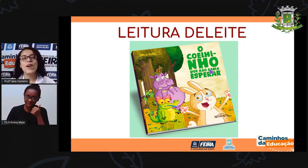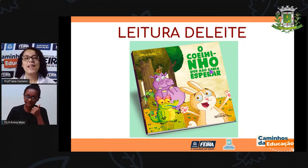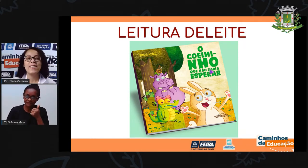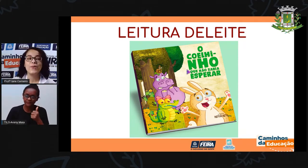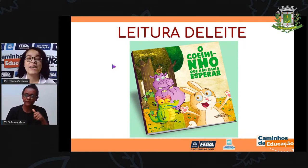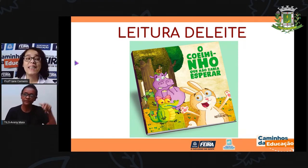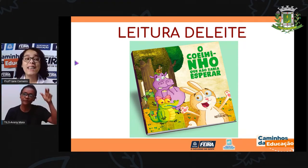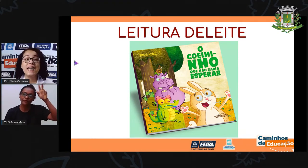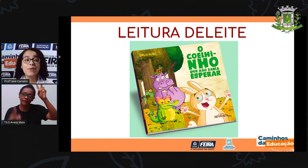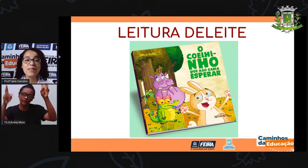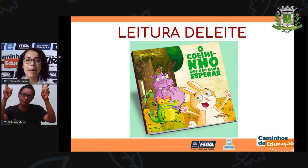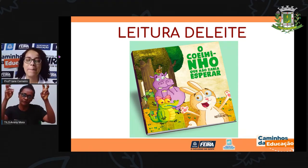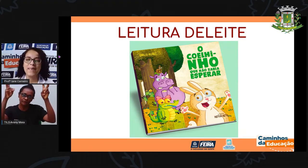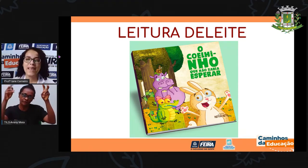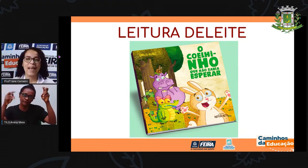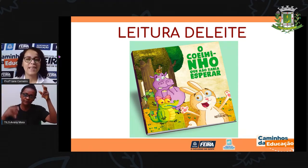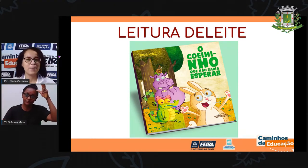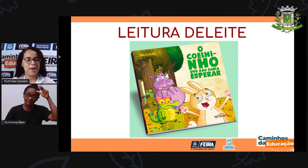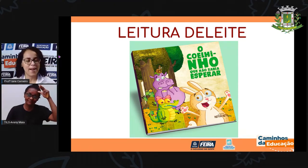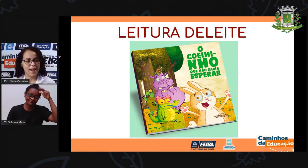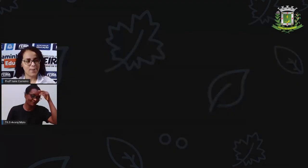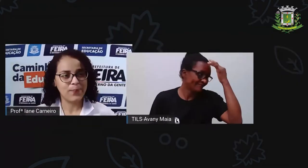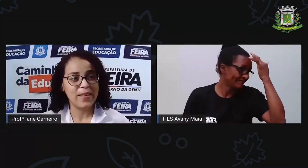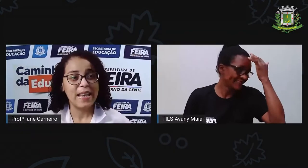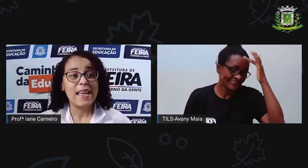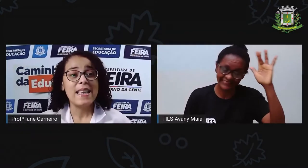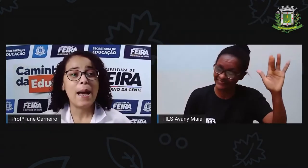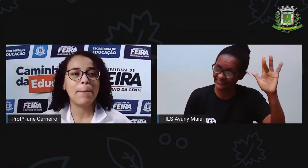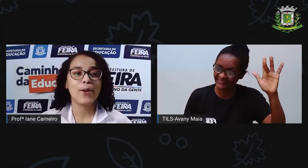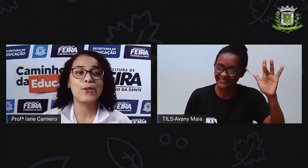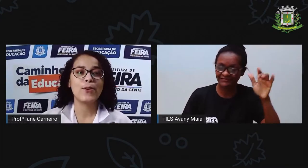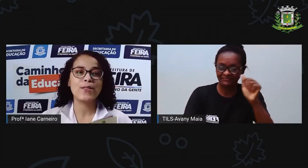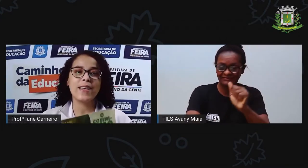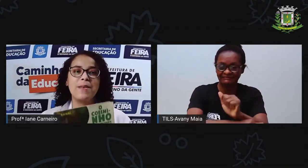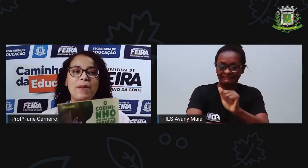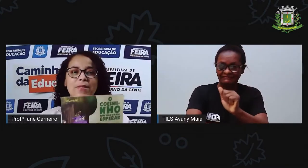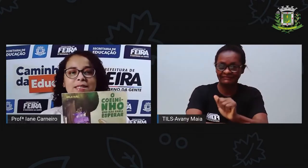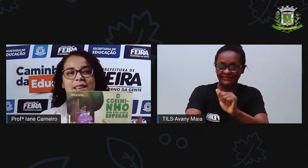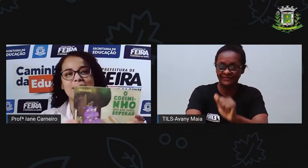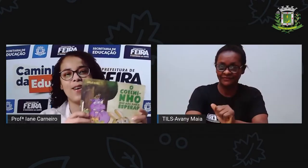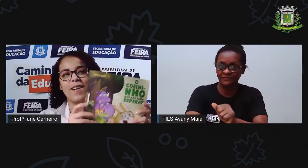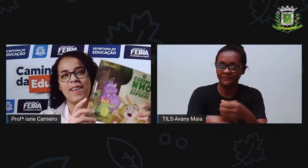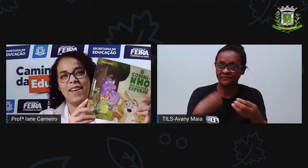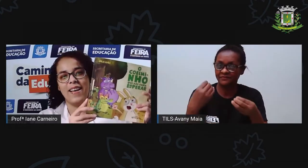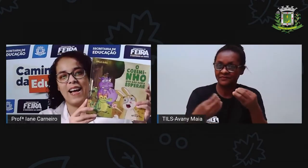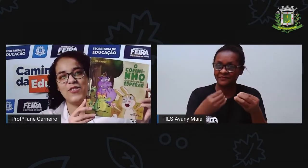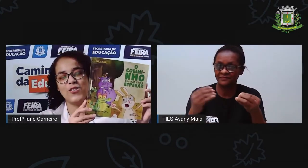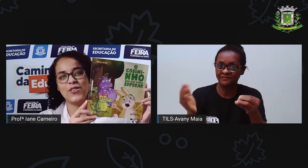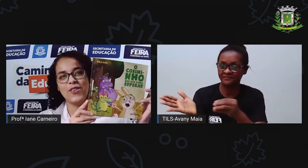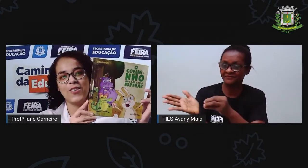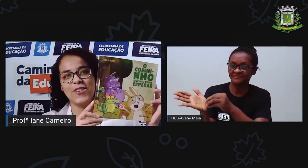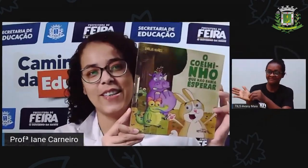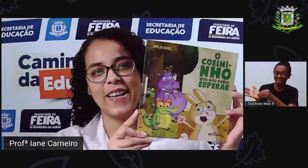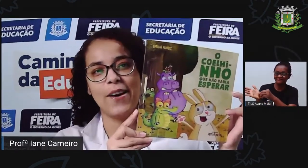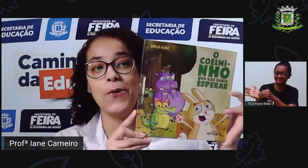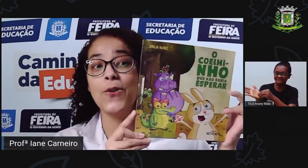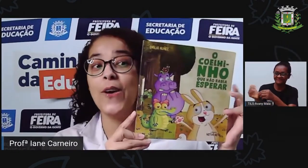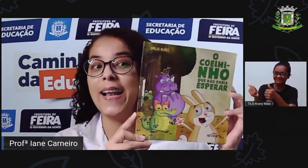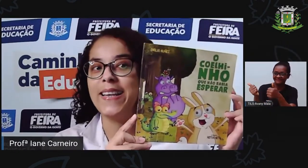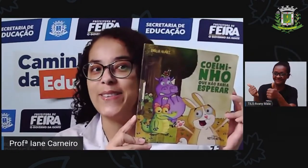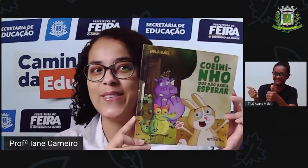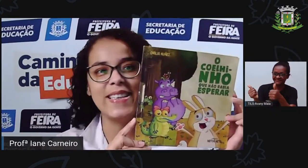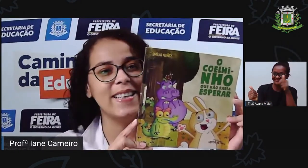O Coelhinho que Não Sabia Esperar. E a Pró trouxe aqui para vocês, ó, a história,